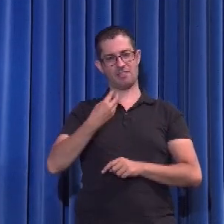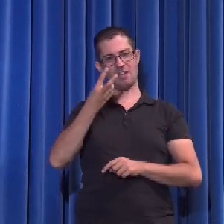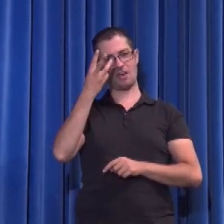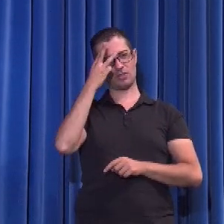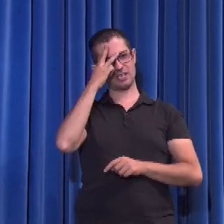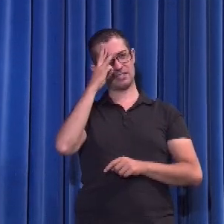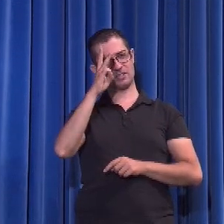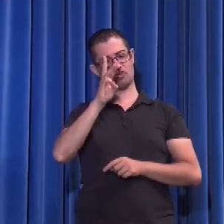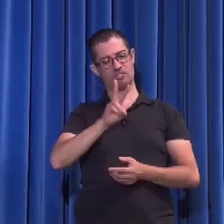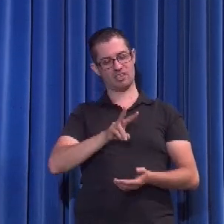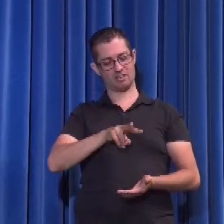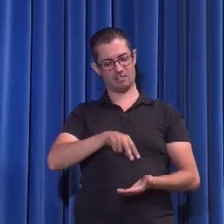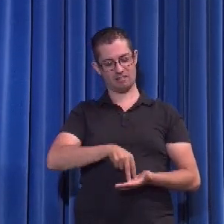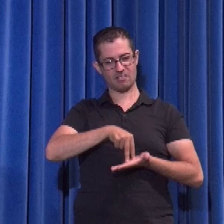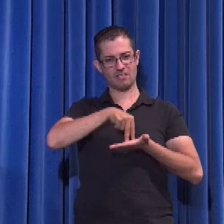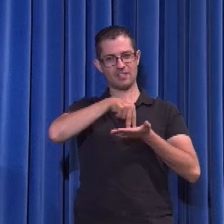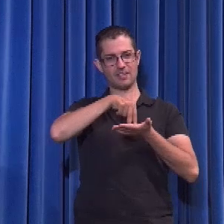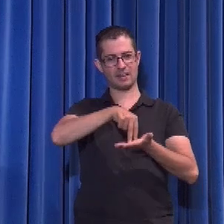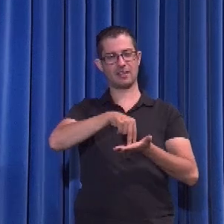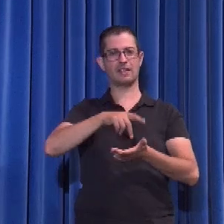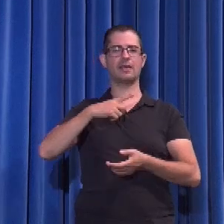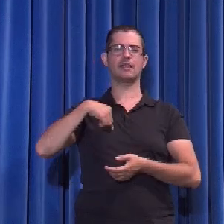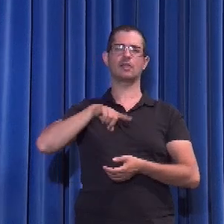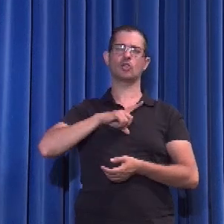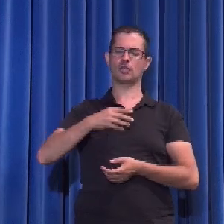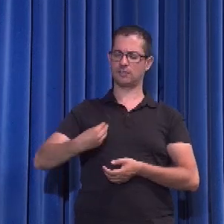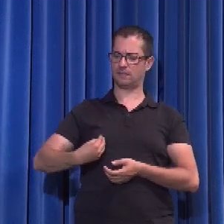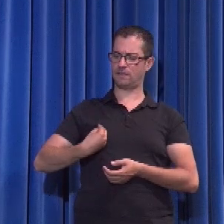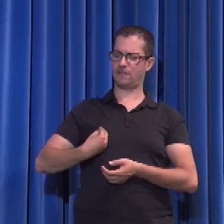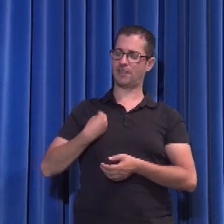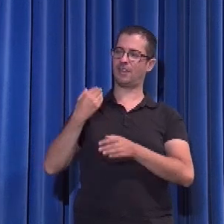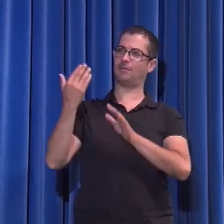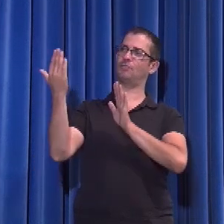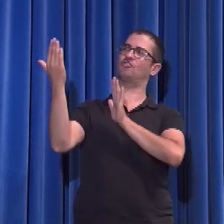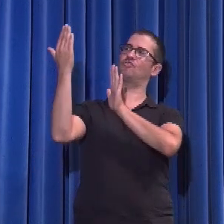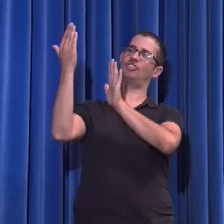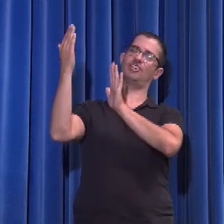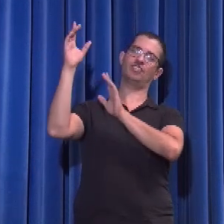nos levantará e viveremos diante dele.